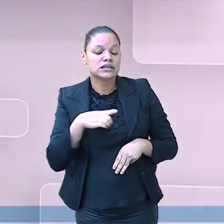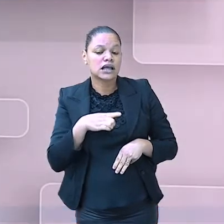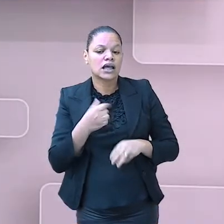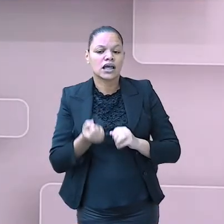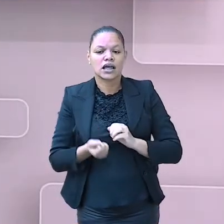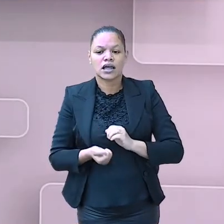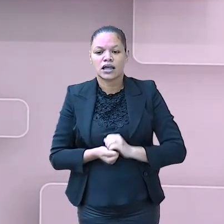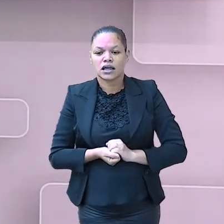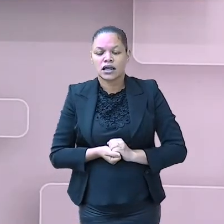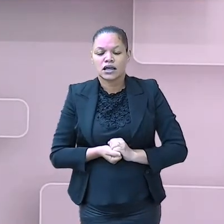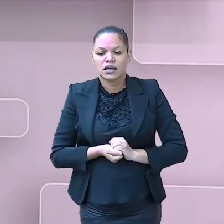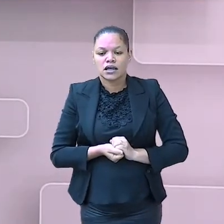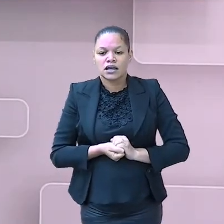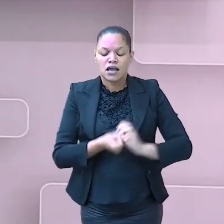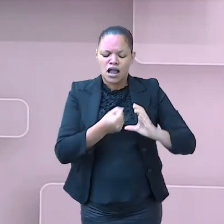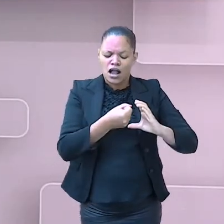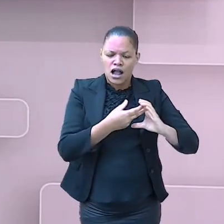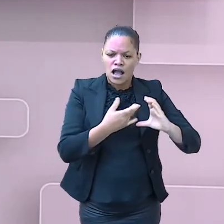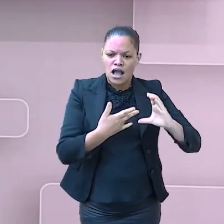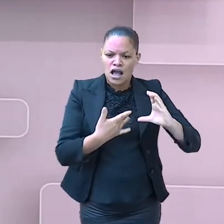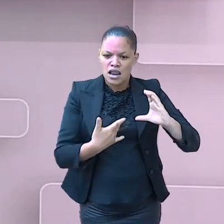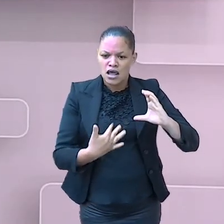fezes, ok?